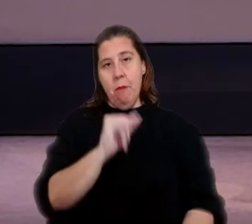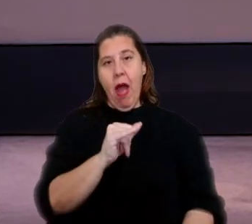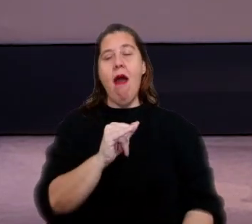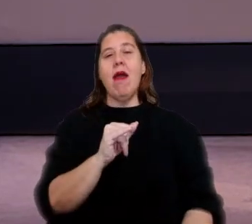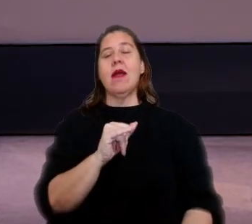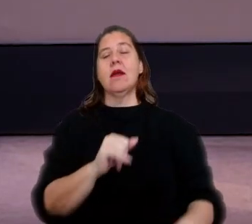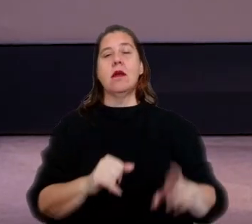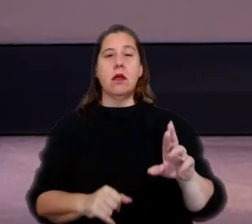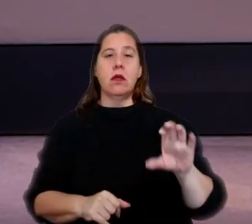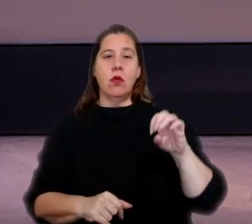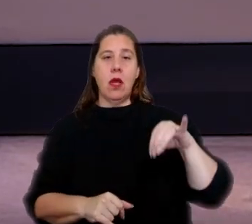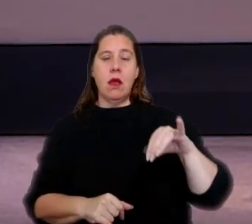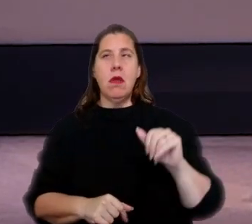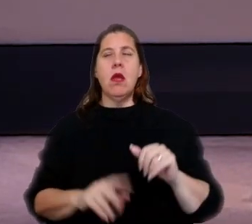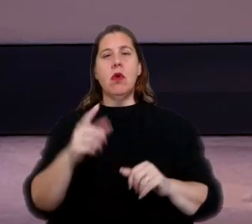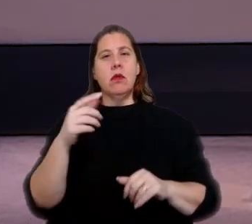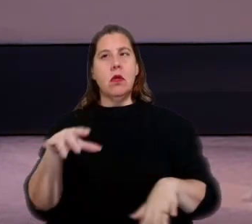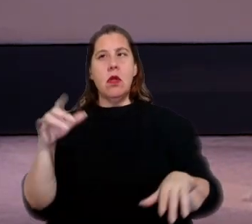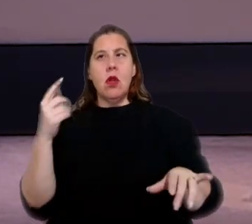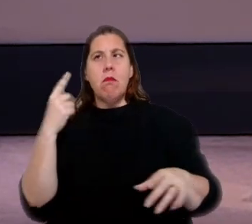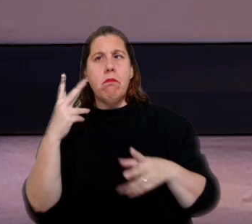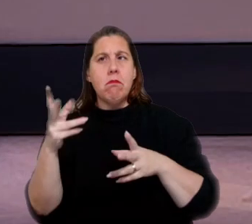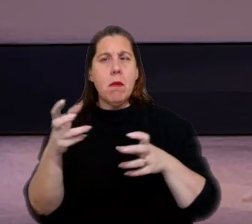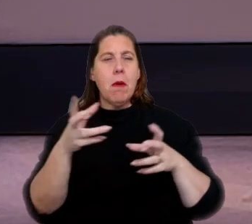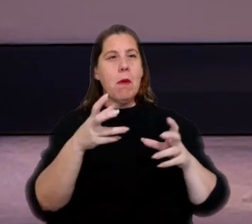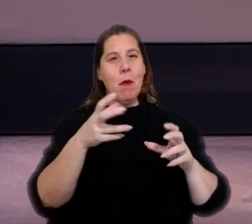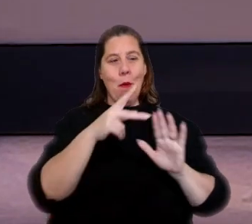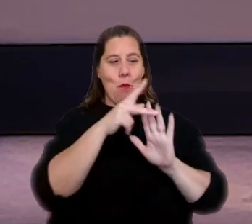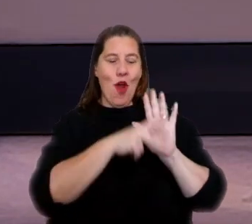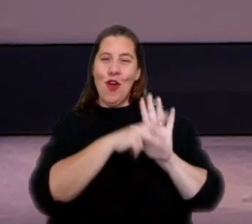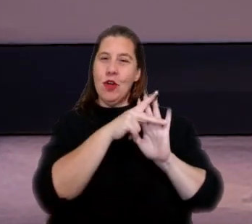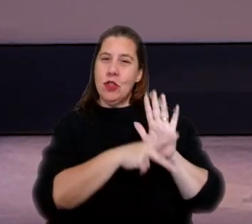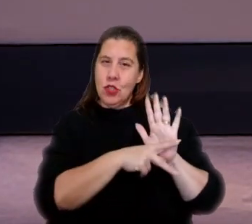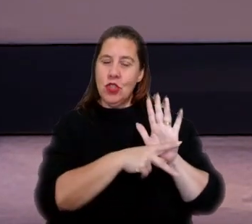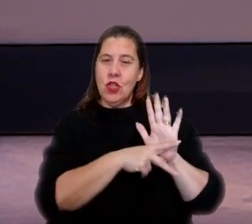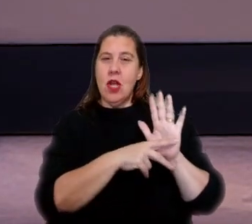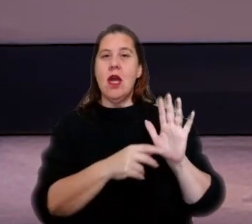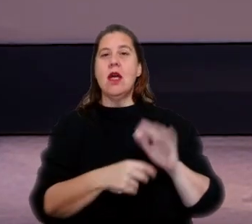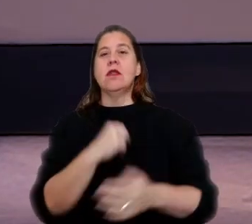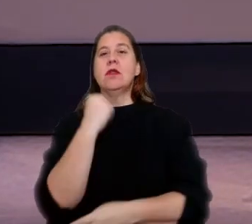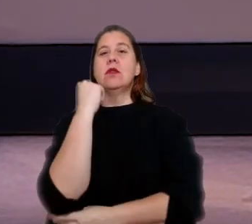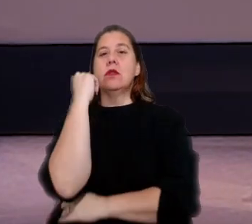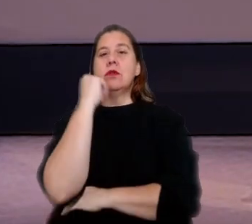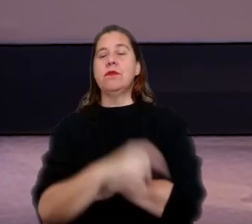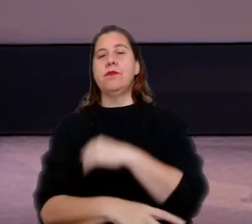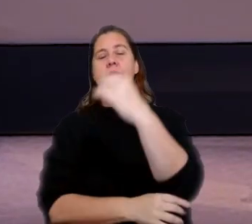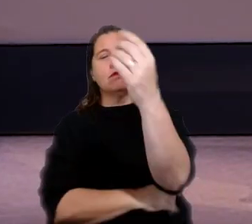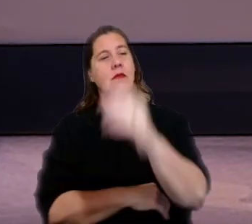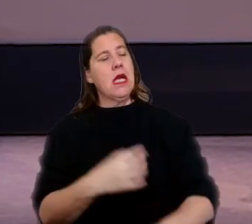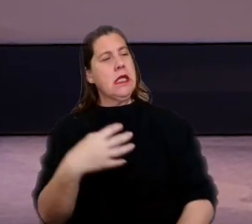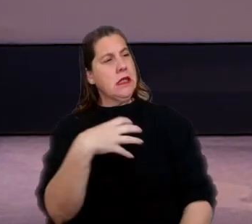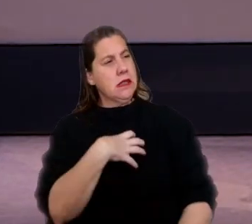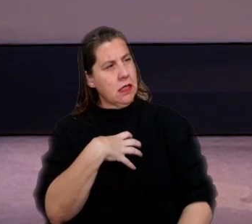o pai, né, do Remy, que quando ele ouve, né, os projetos, né, do irmão do Léo,